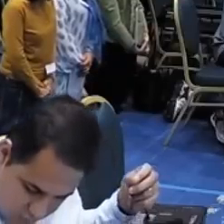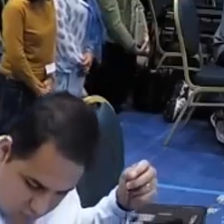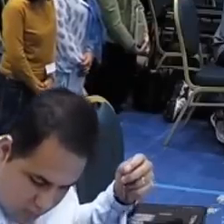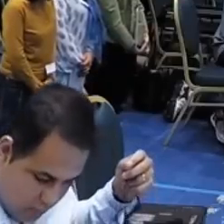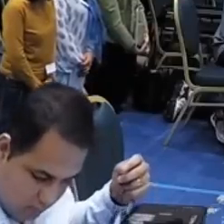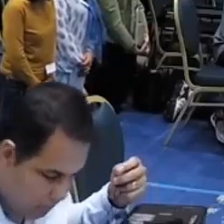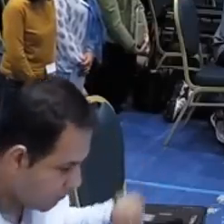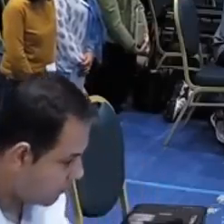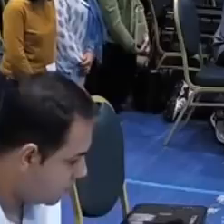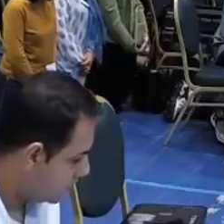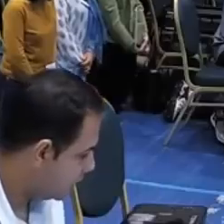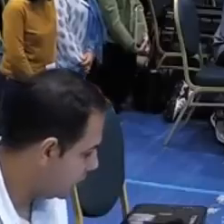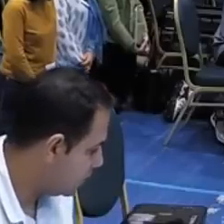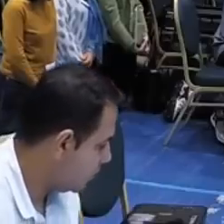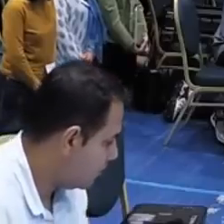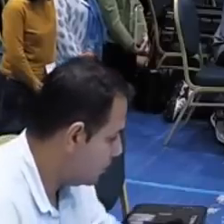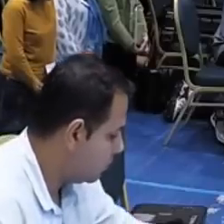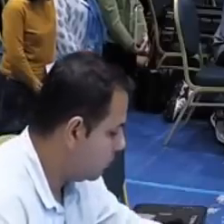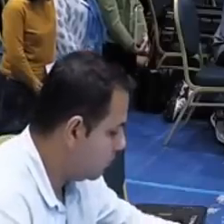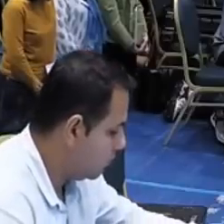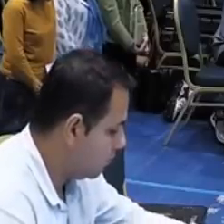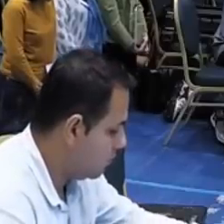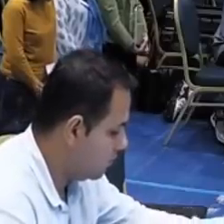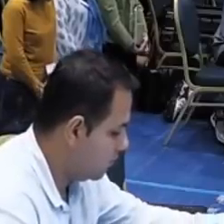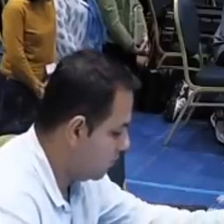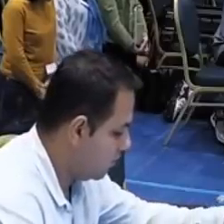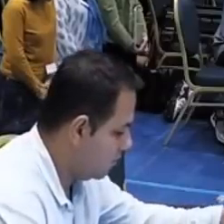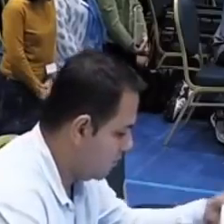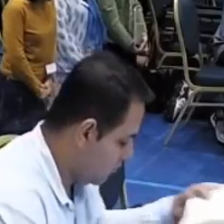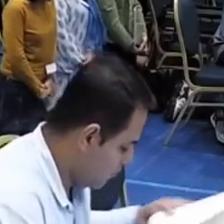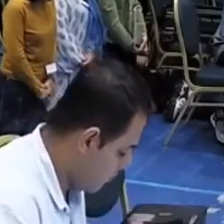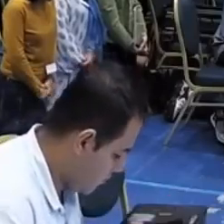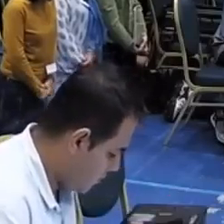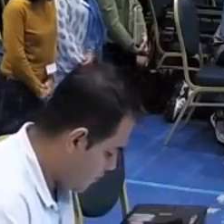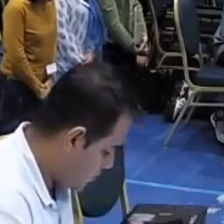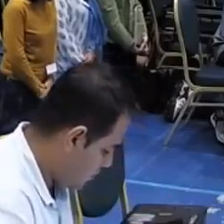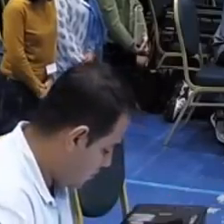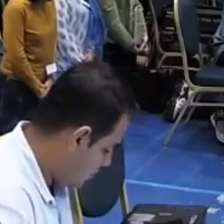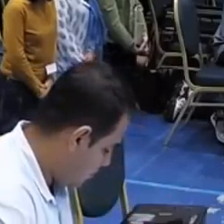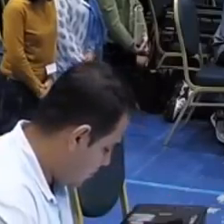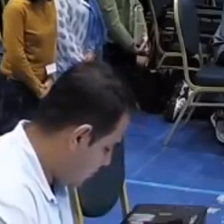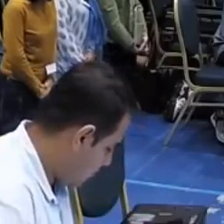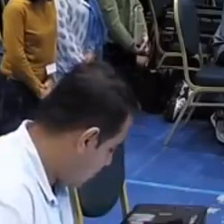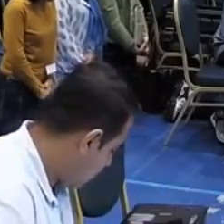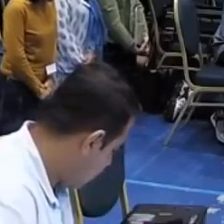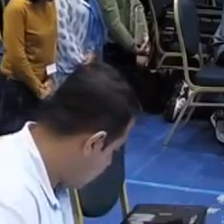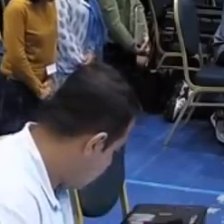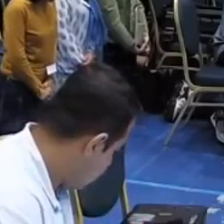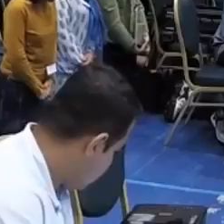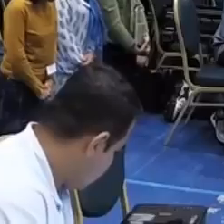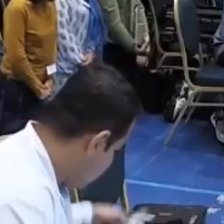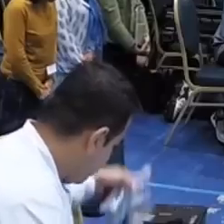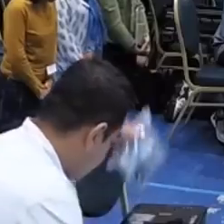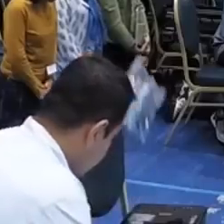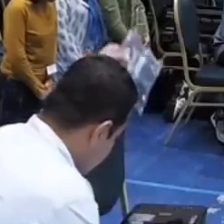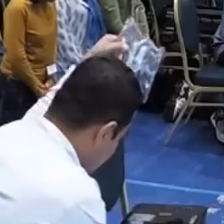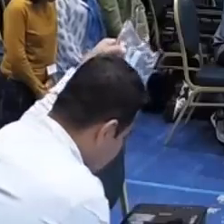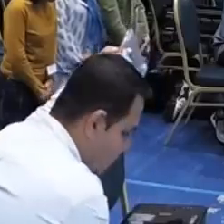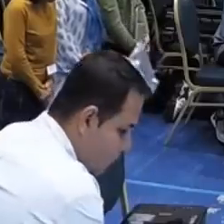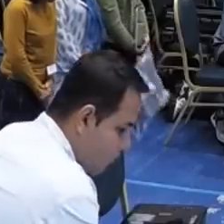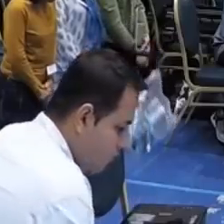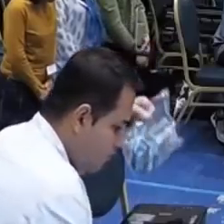Colocamos, Senhor, no Teu altar as nossas vidas. Place on your altar our lives. Confessando a nossa